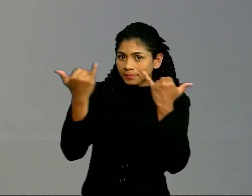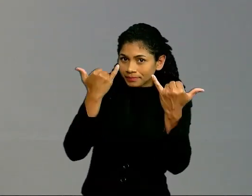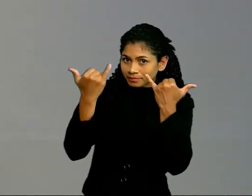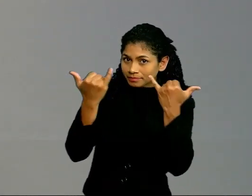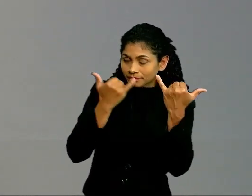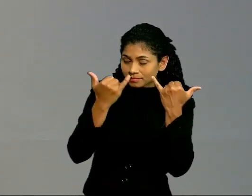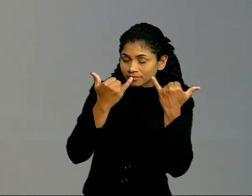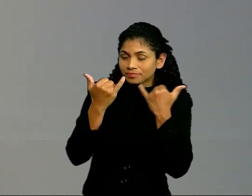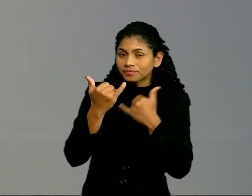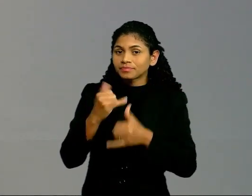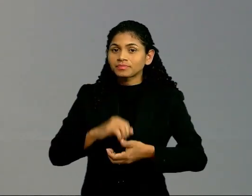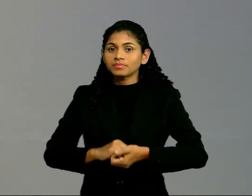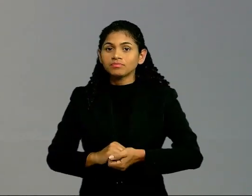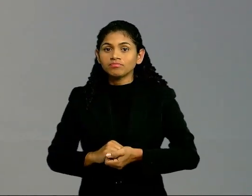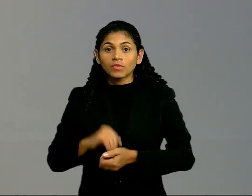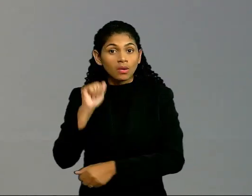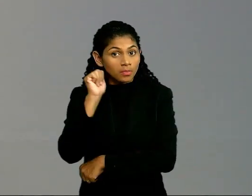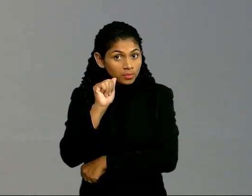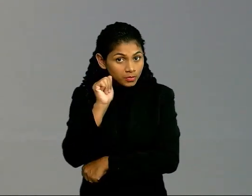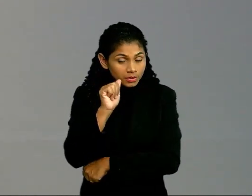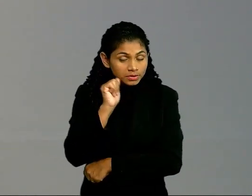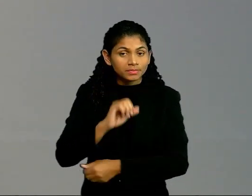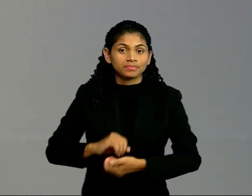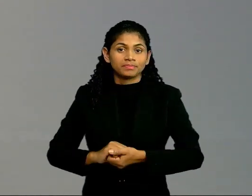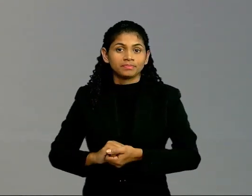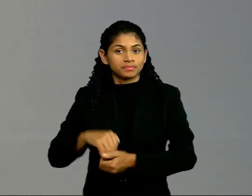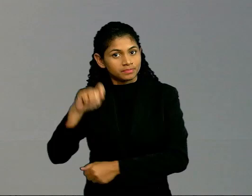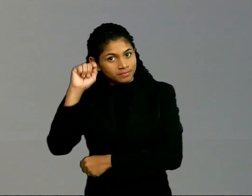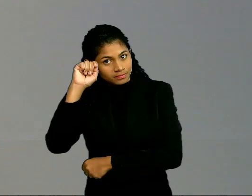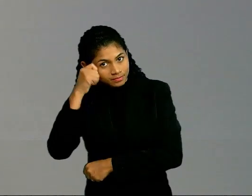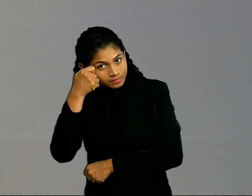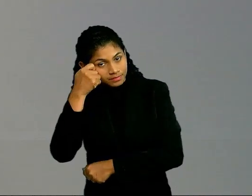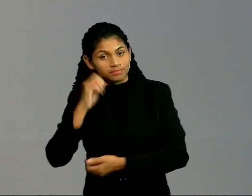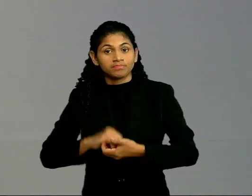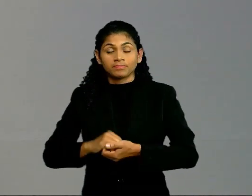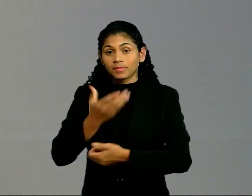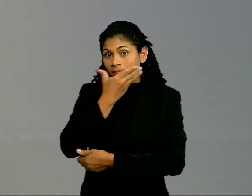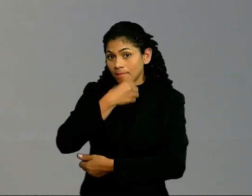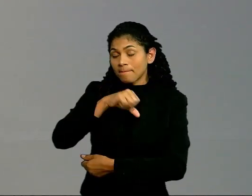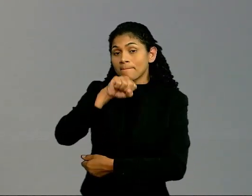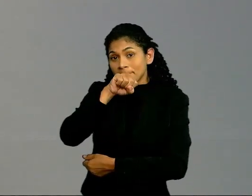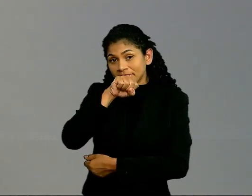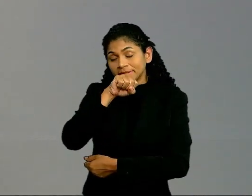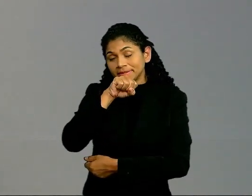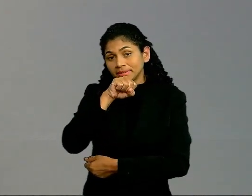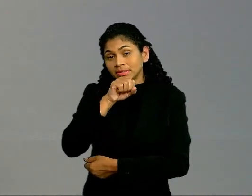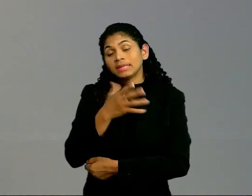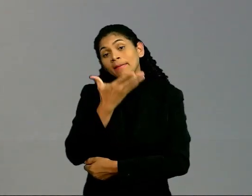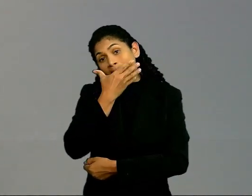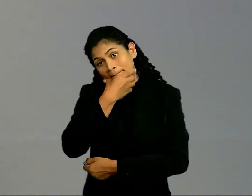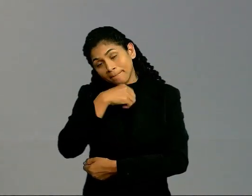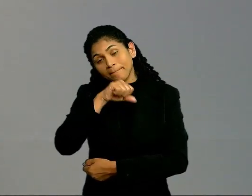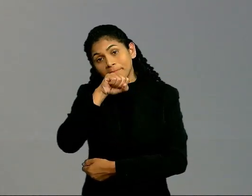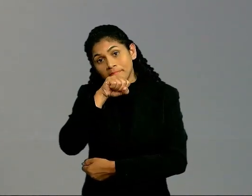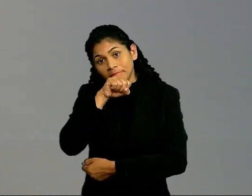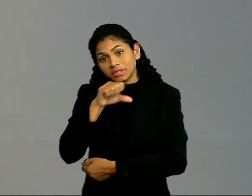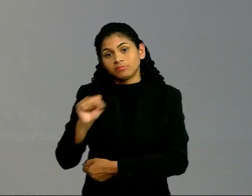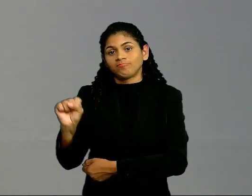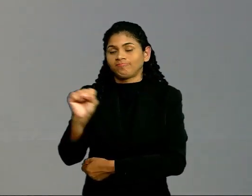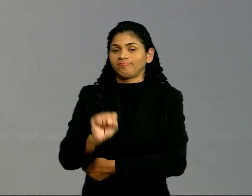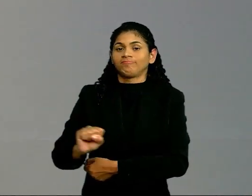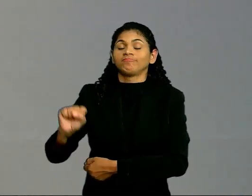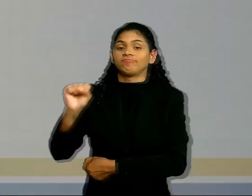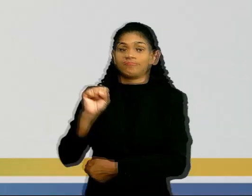Carolina. Mulher, negra, mãe e mãe solteira e que tem que dar conta dos